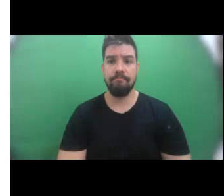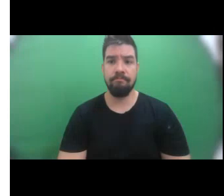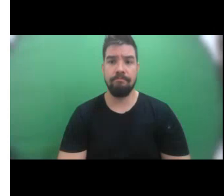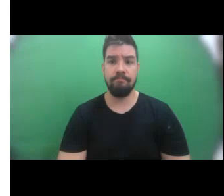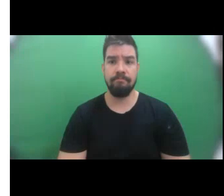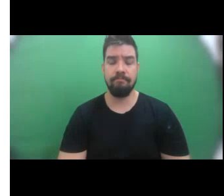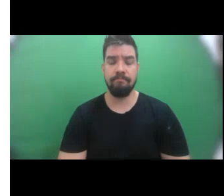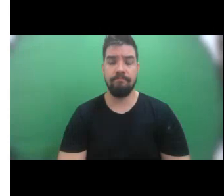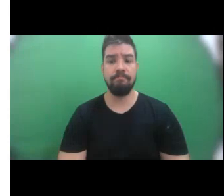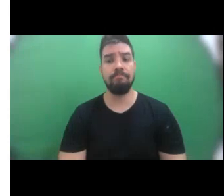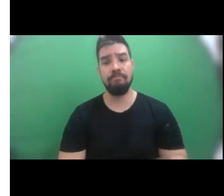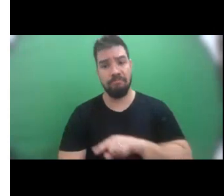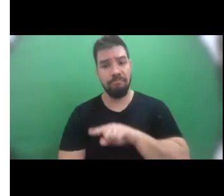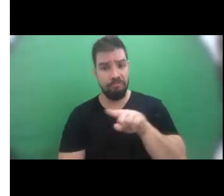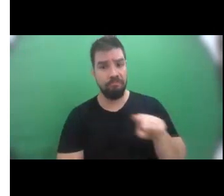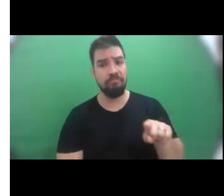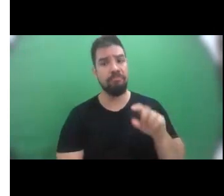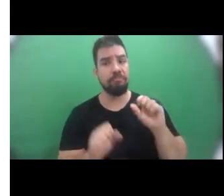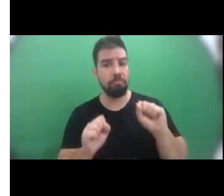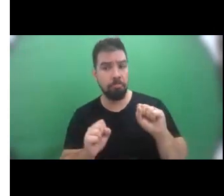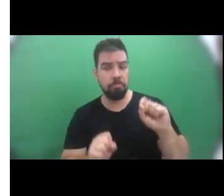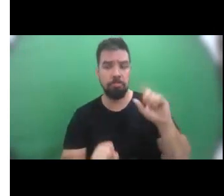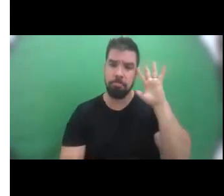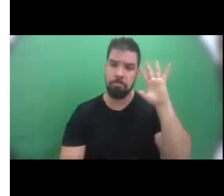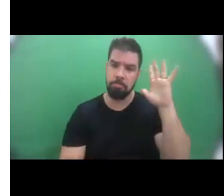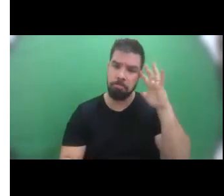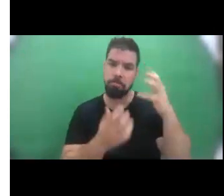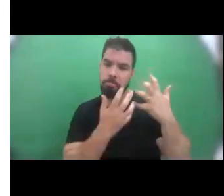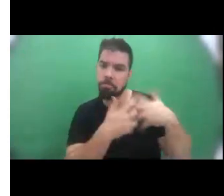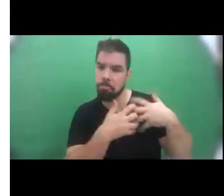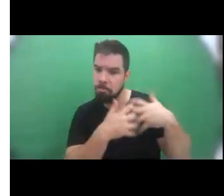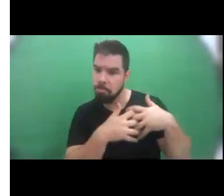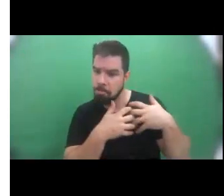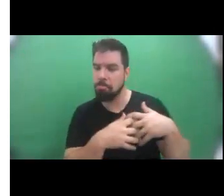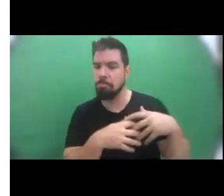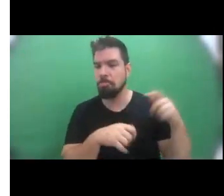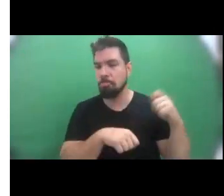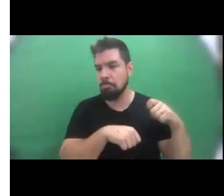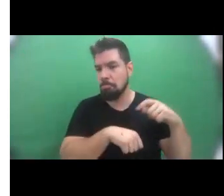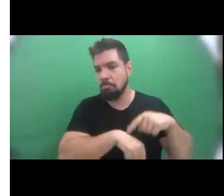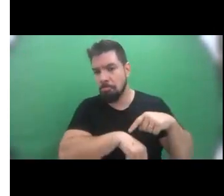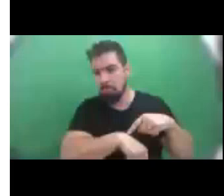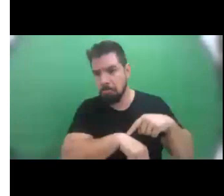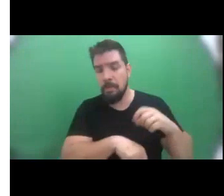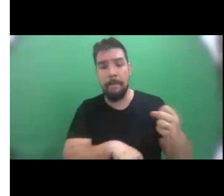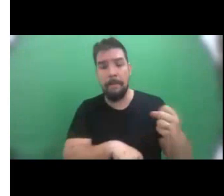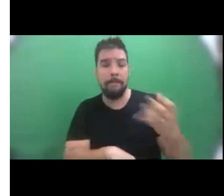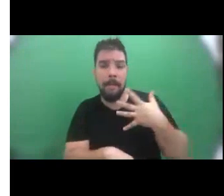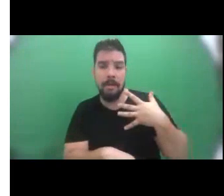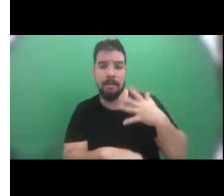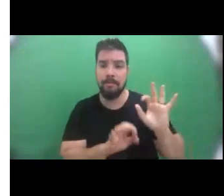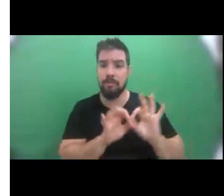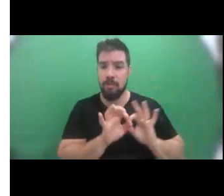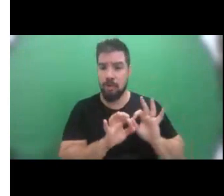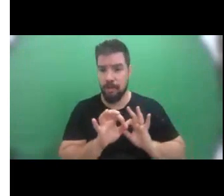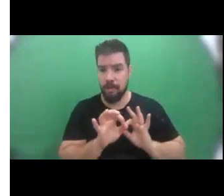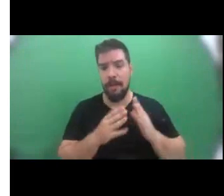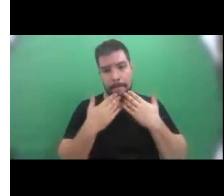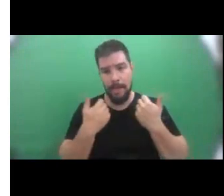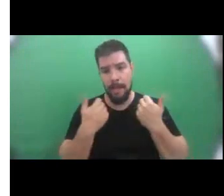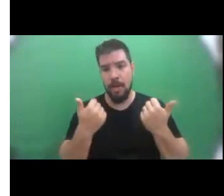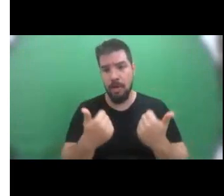vocês podem pensar aí, ter um tempo para pensar e enviar para a gente se organizar melhor, tá